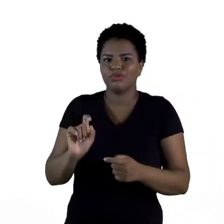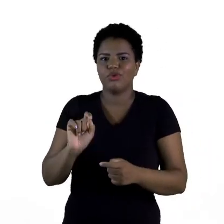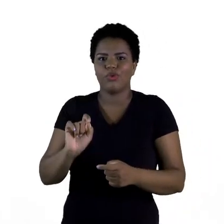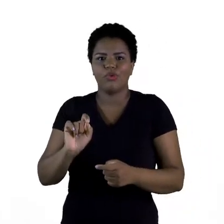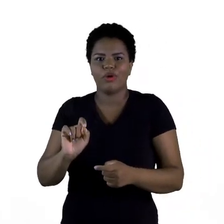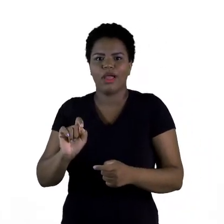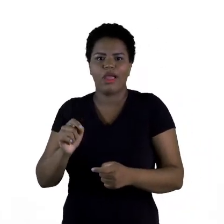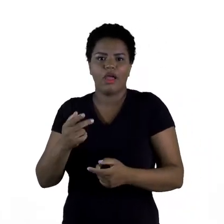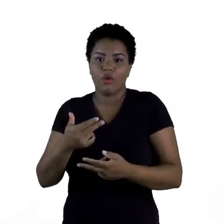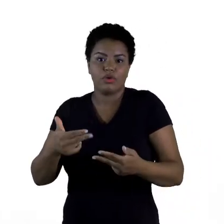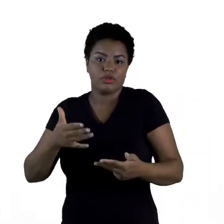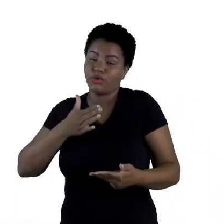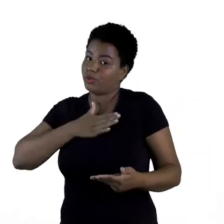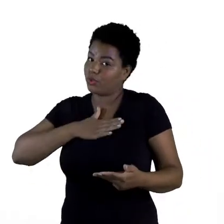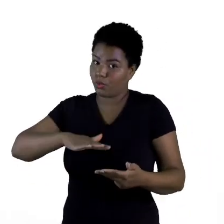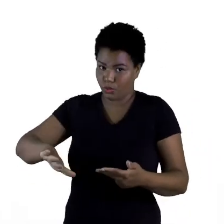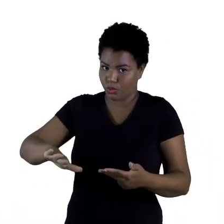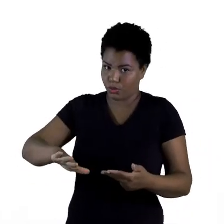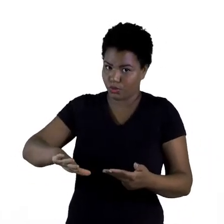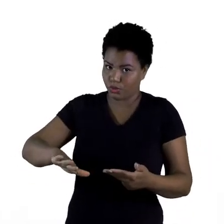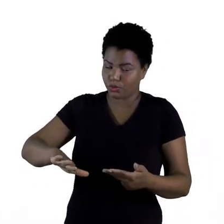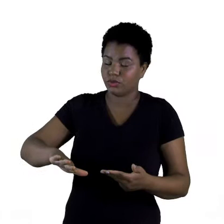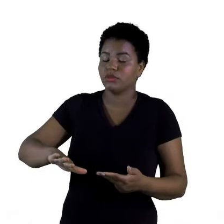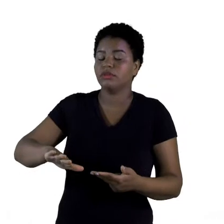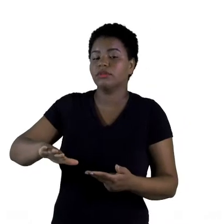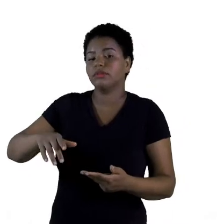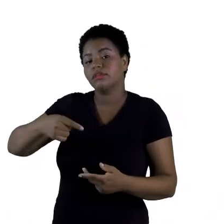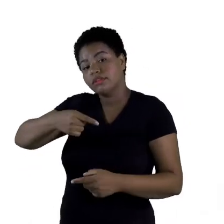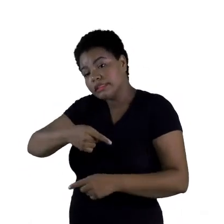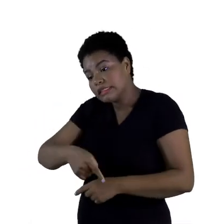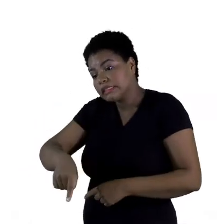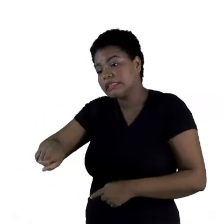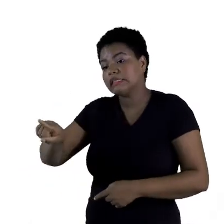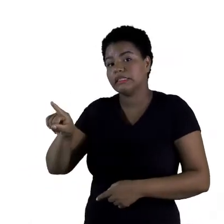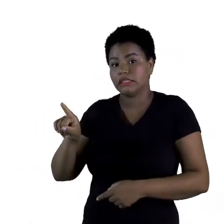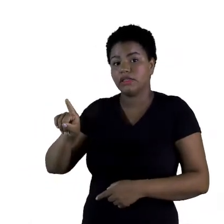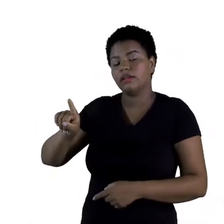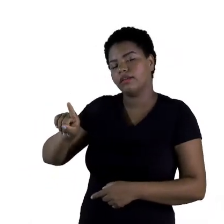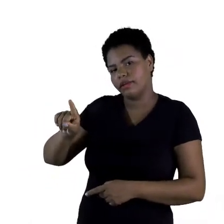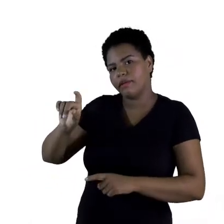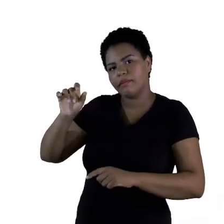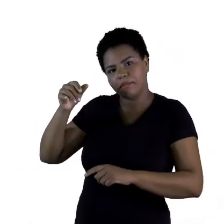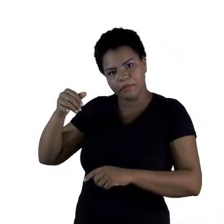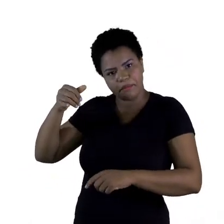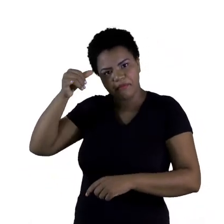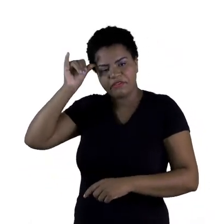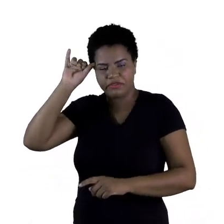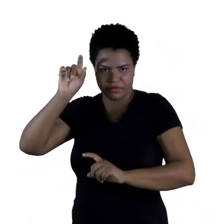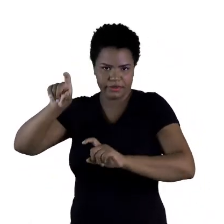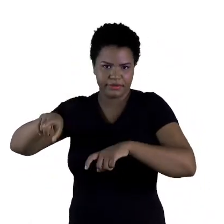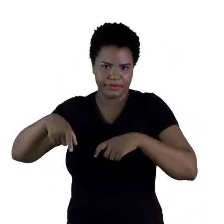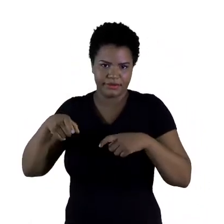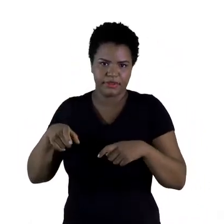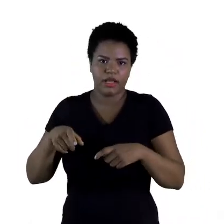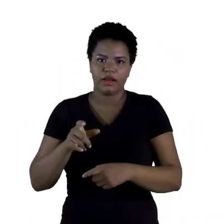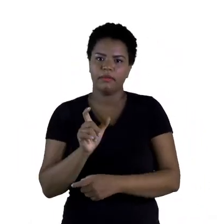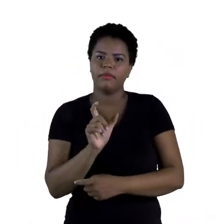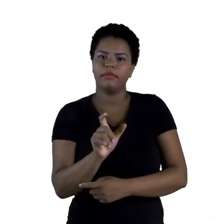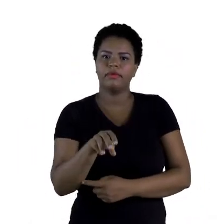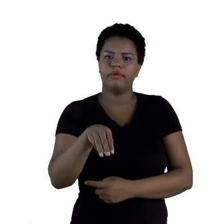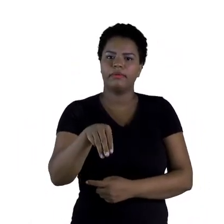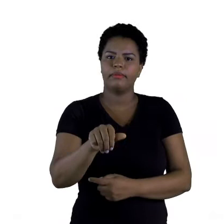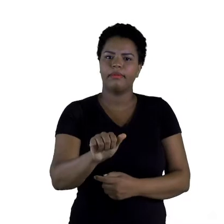dela, justificando que ela gosta, que ela não gosta de fazenda. Então essa palavrinha mas, ela tem